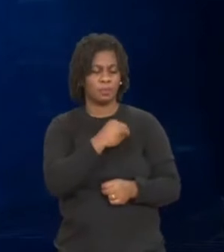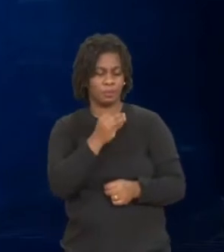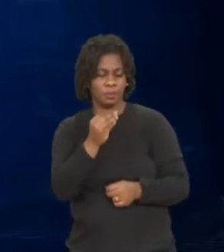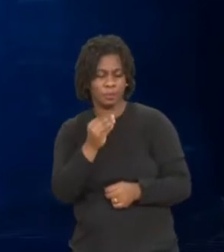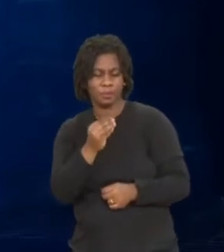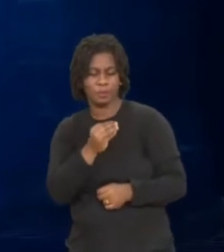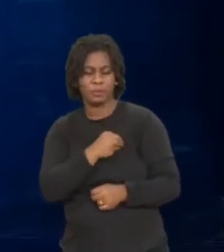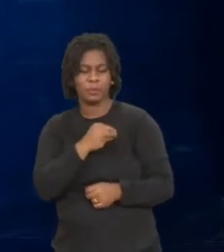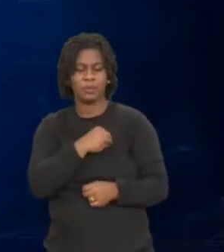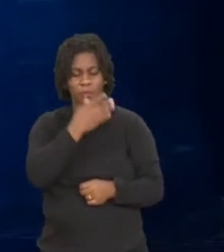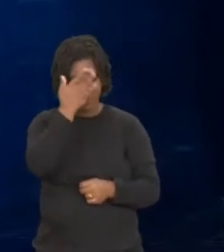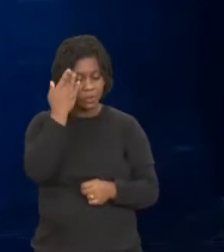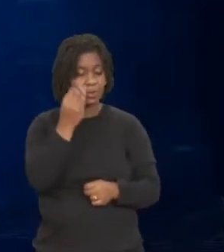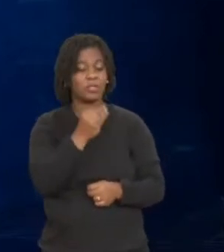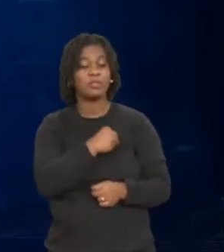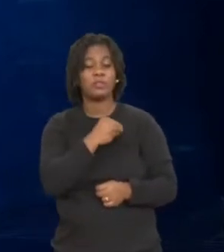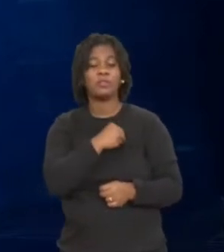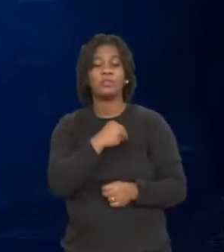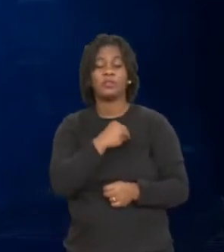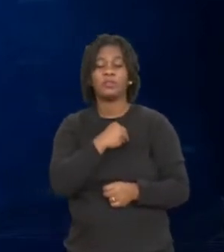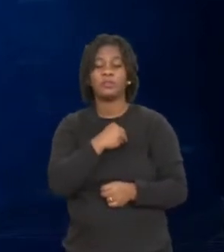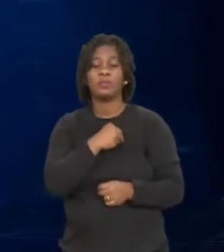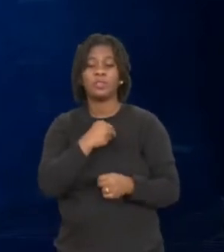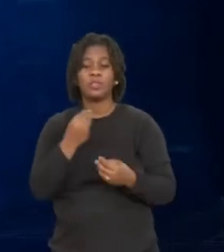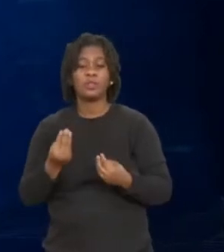pecadores verteu.